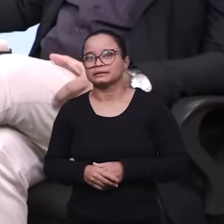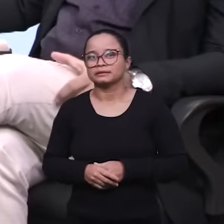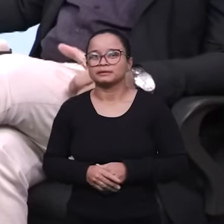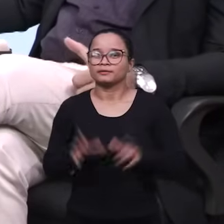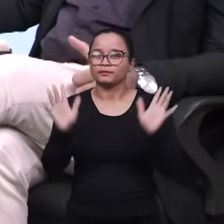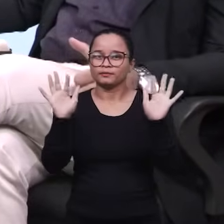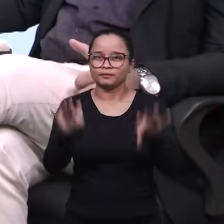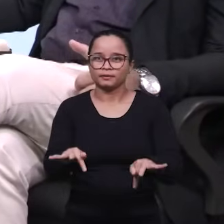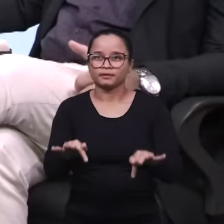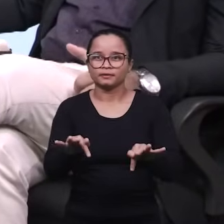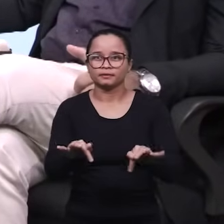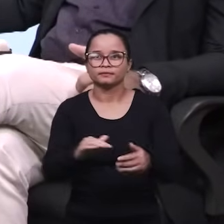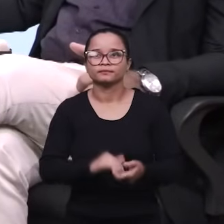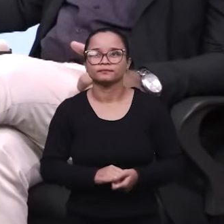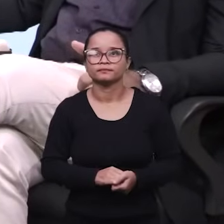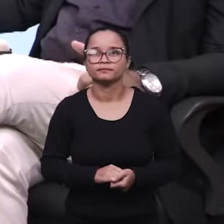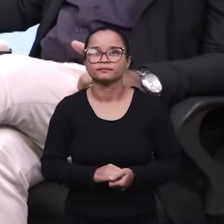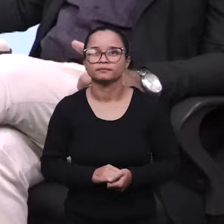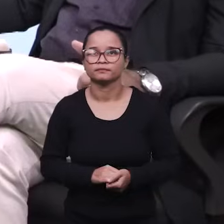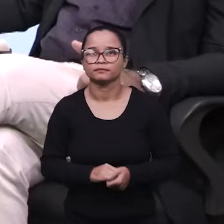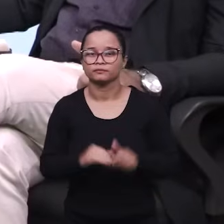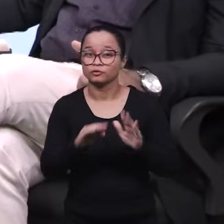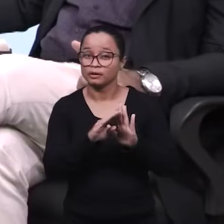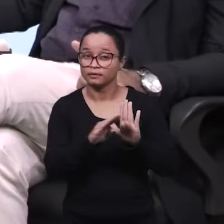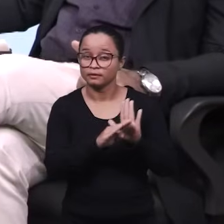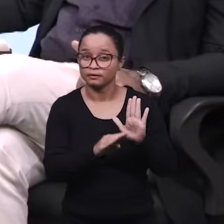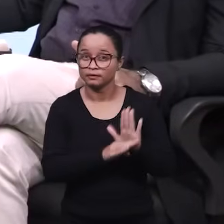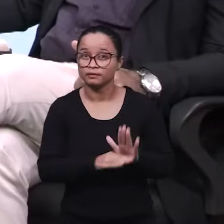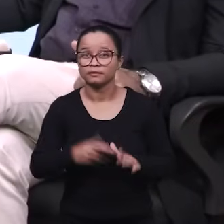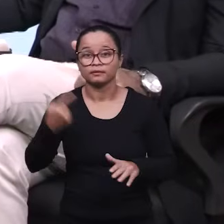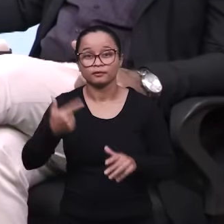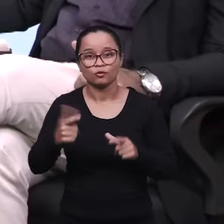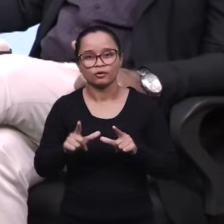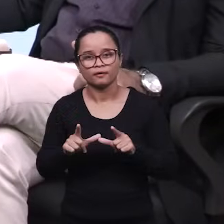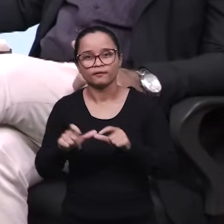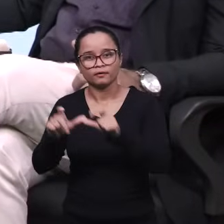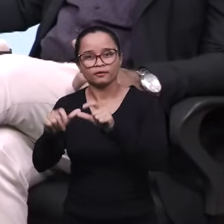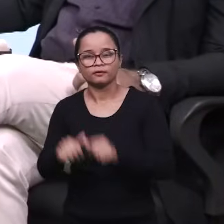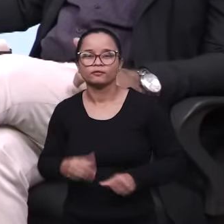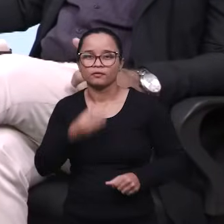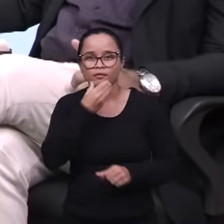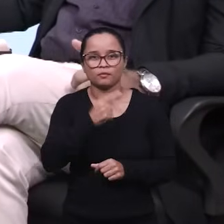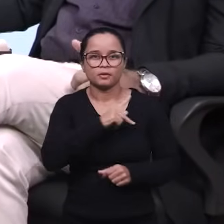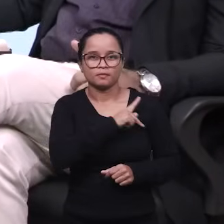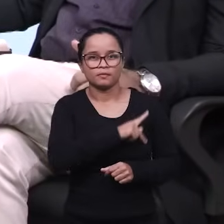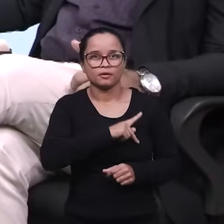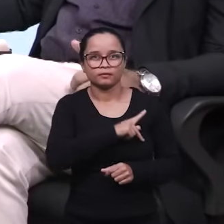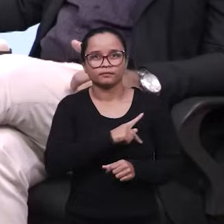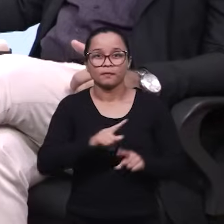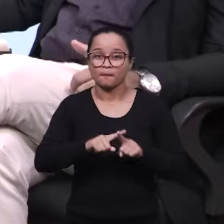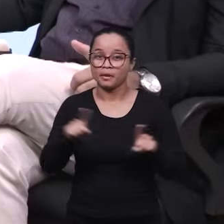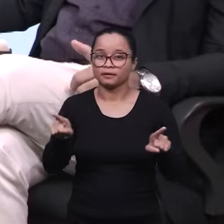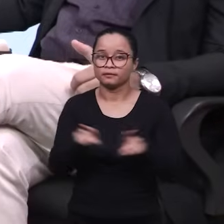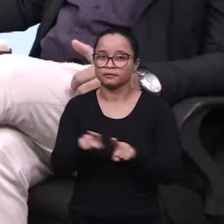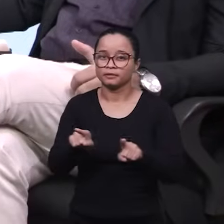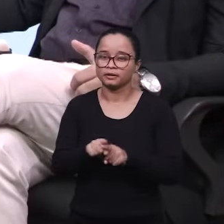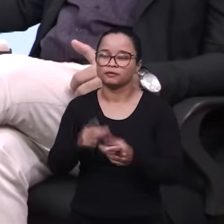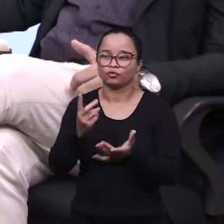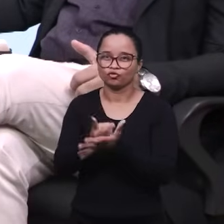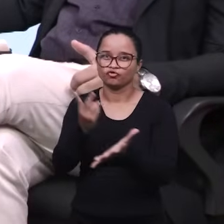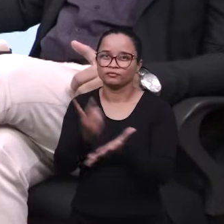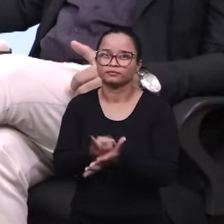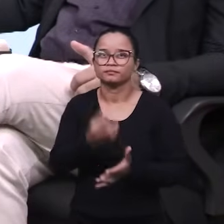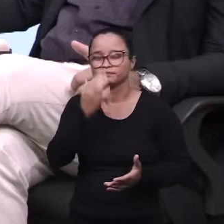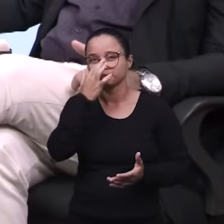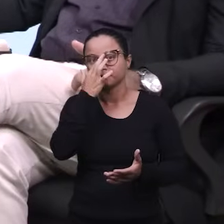dar encerramento a esse episódio da segunda viagem de Paulo, mas que terá uma continuidade, que na